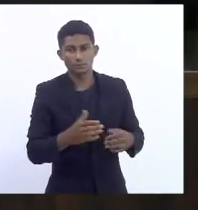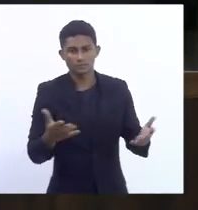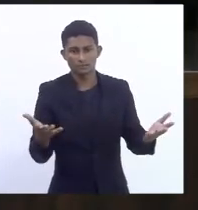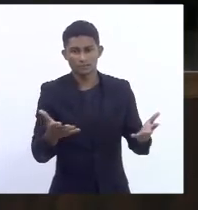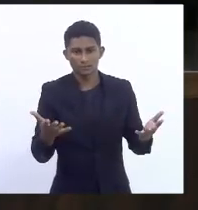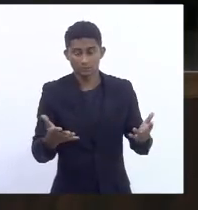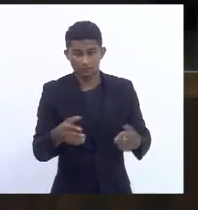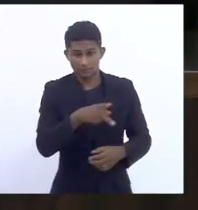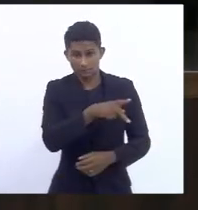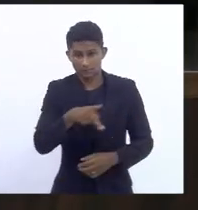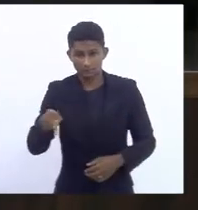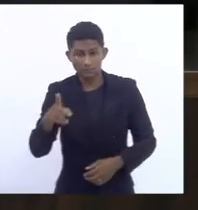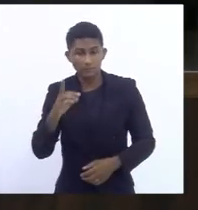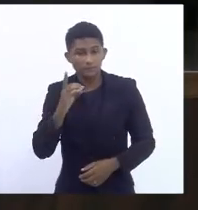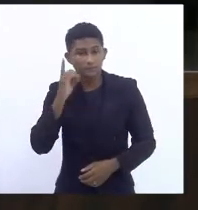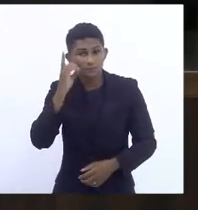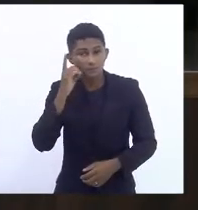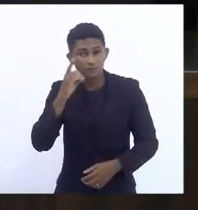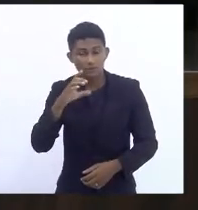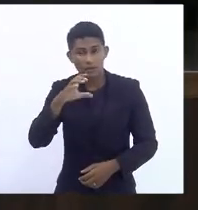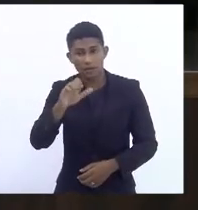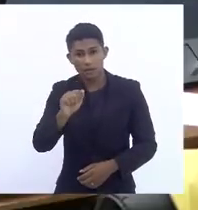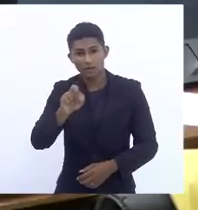Carlos Macedo.